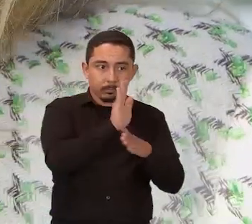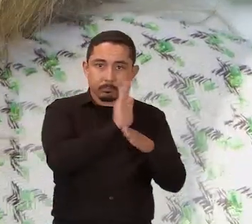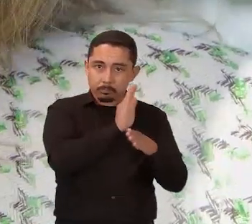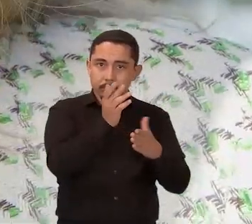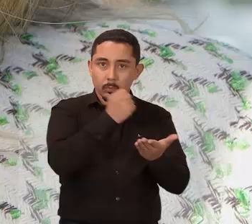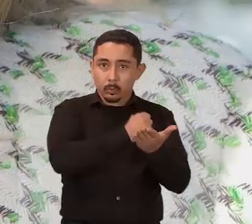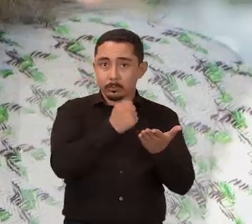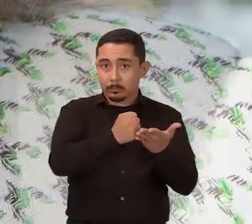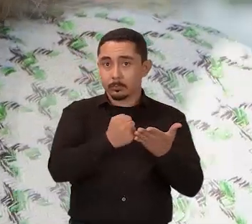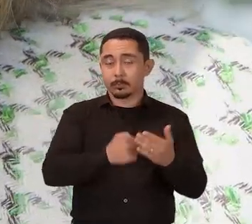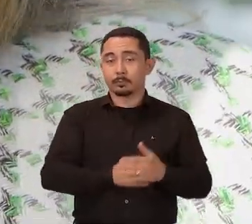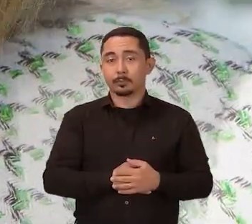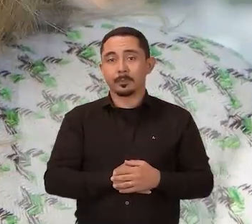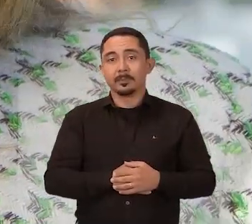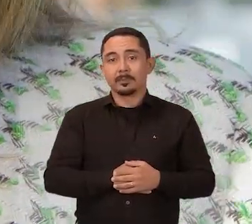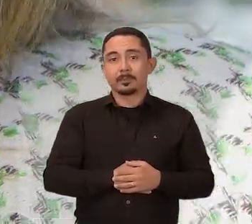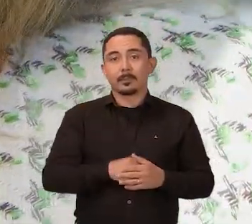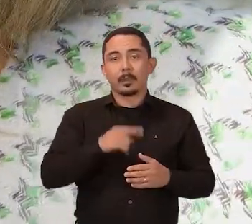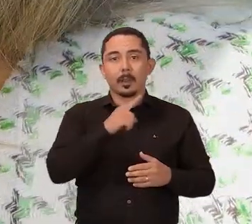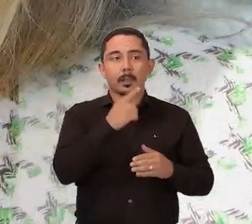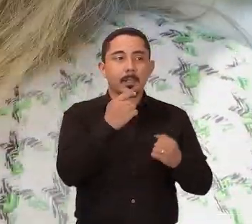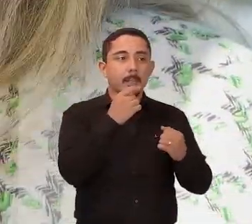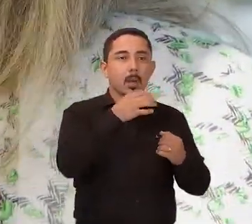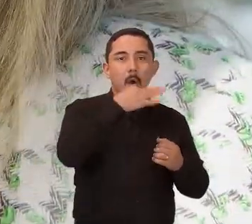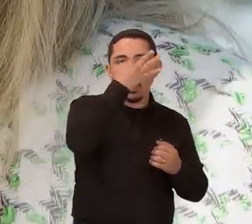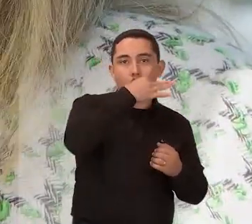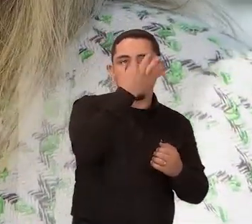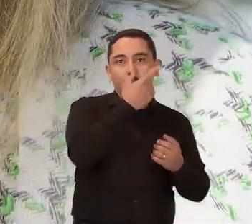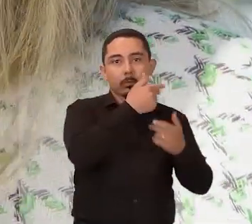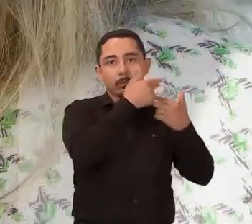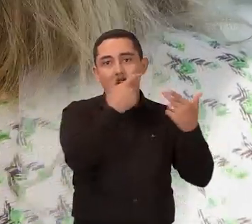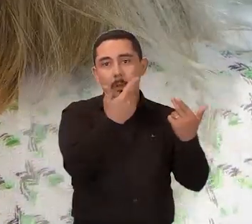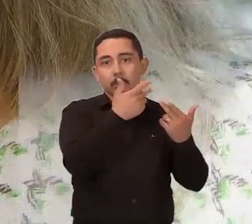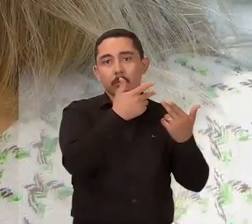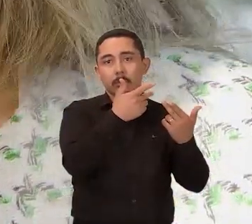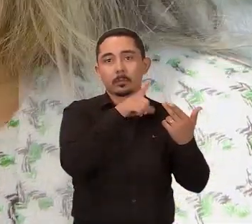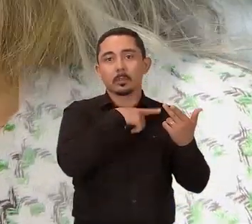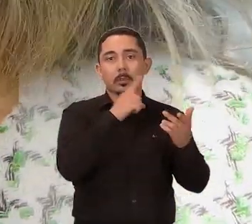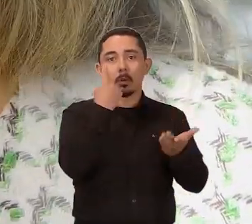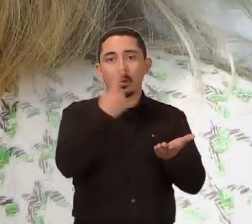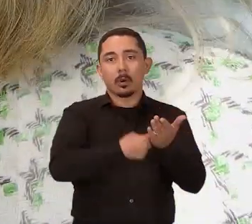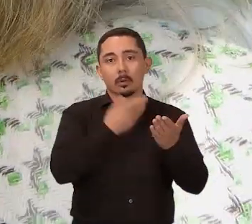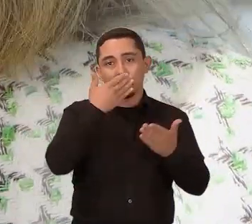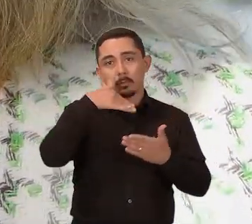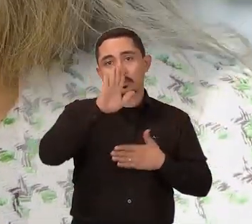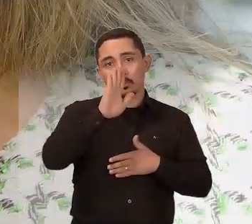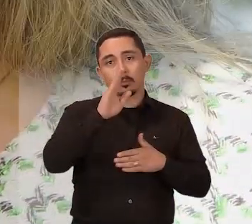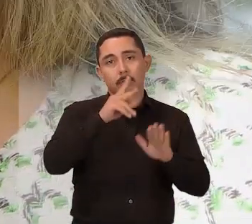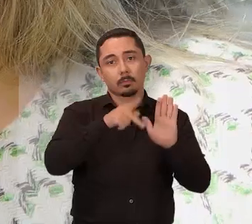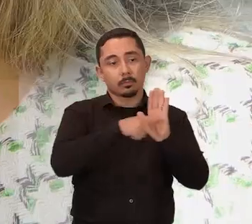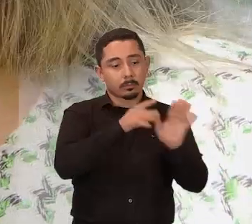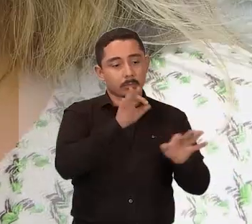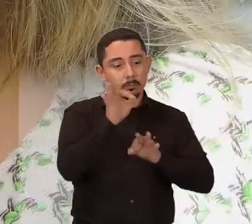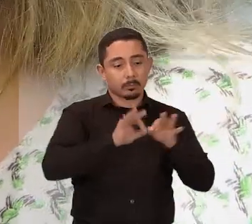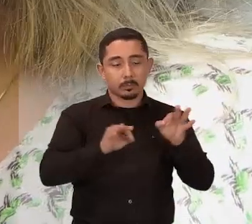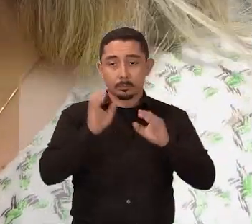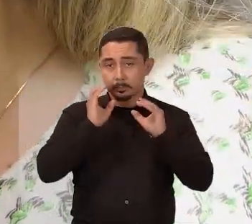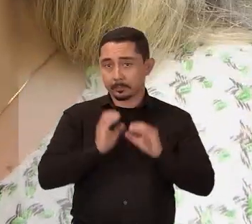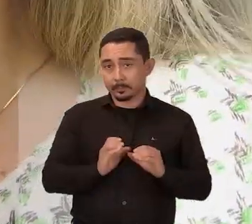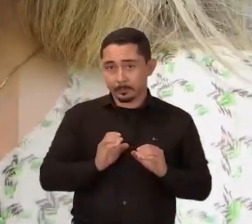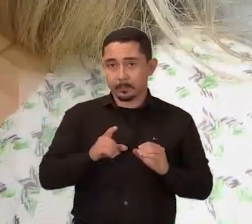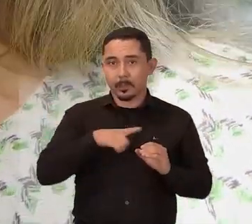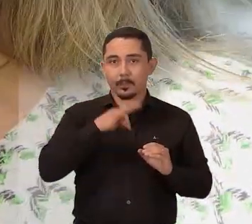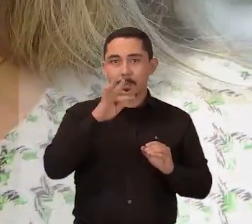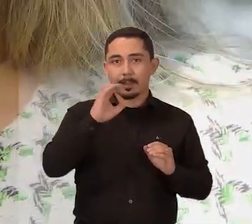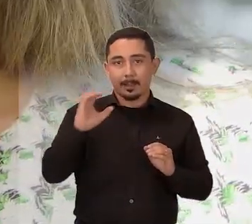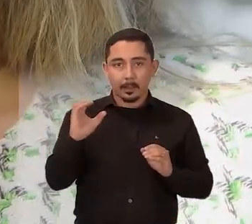né, prestadora, empregadora. Com as vinícolas, nós conseguimos fazer um acordo, firmar um TAC, um termo de ajuste de